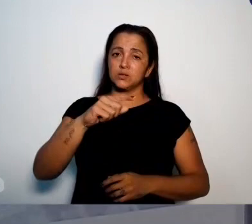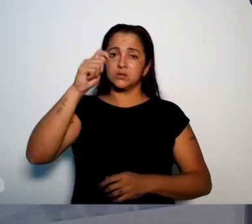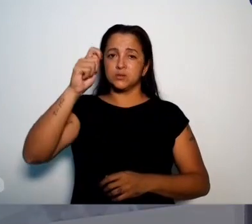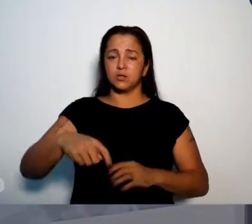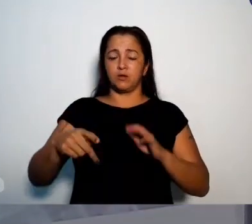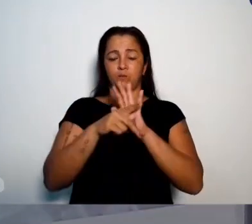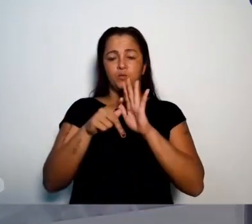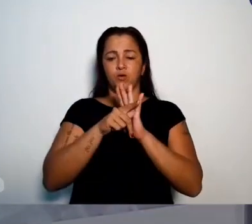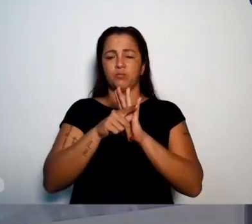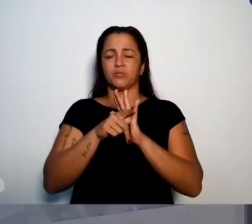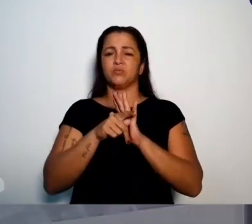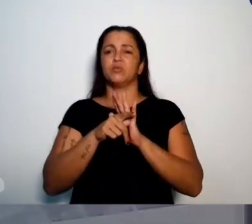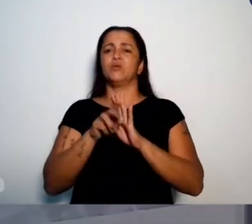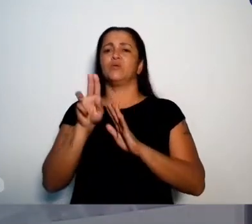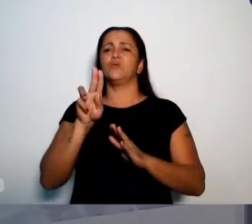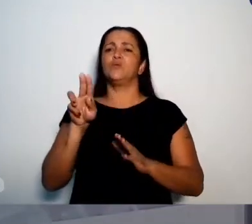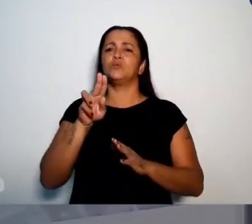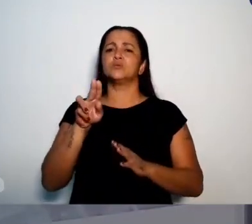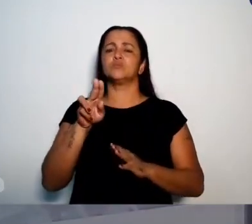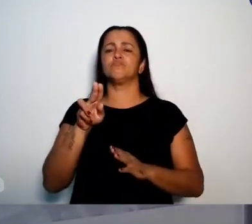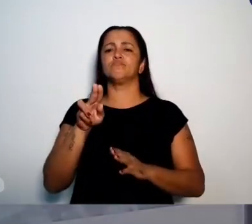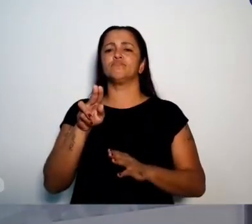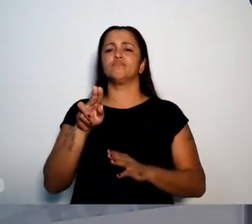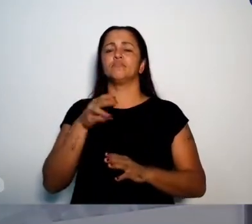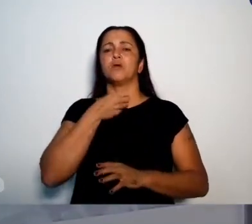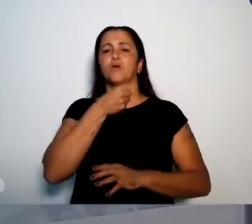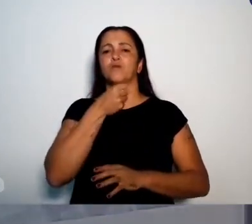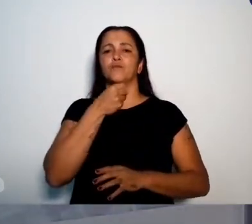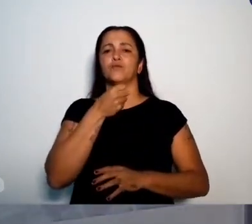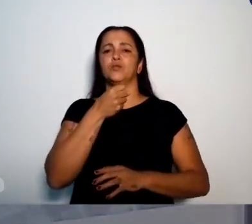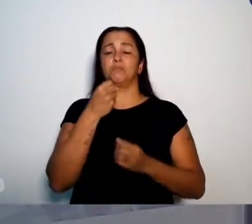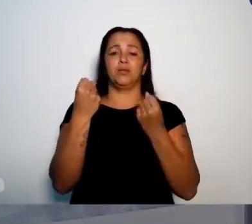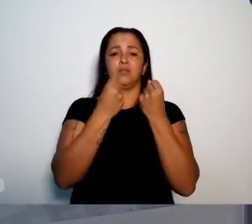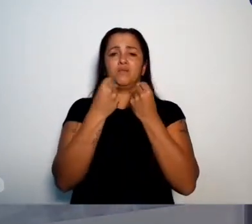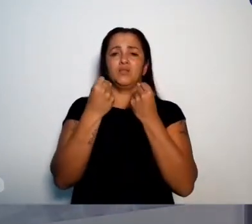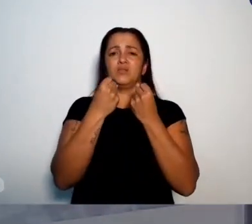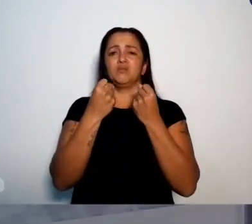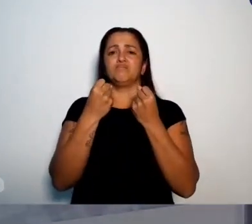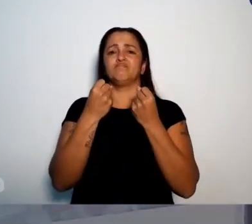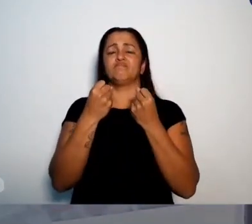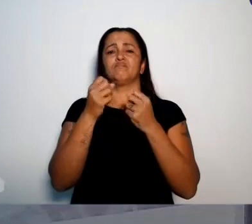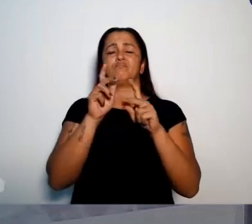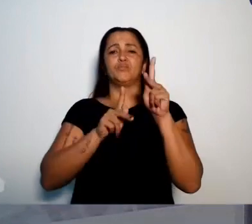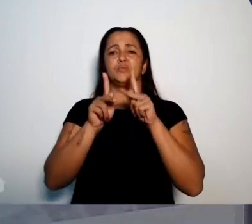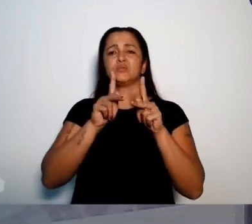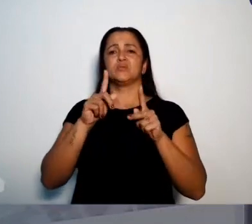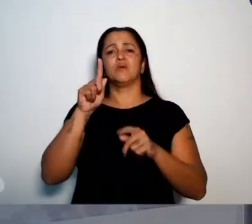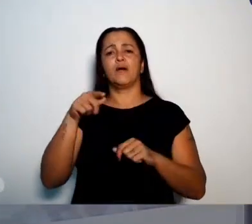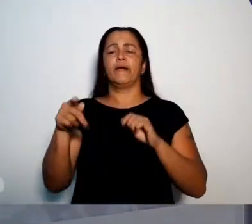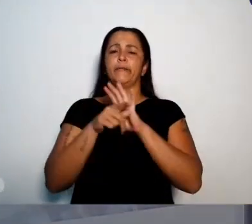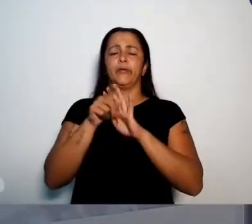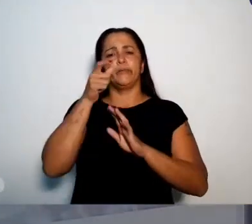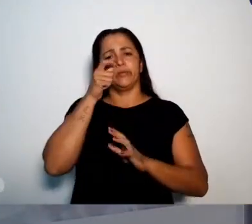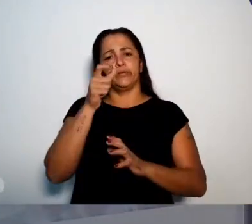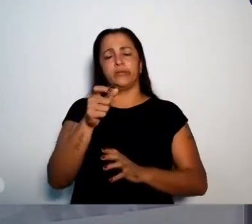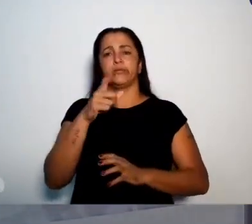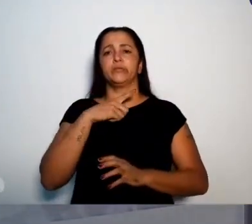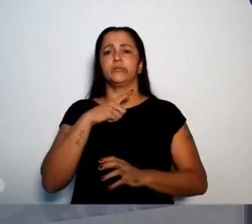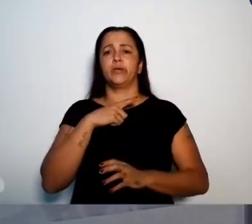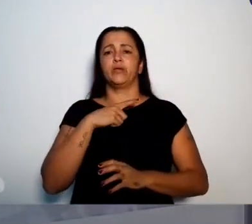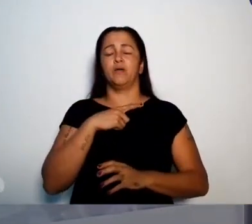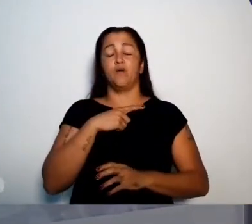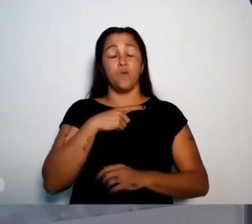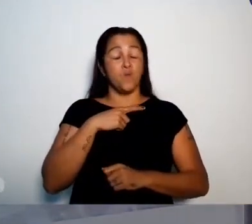microfone para defender a população no que é interesse também primordial dela, que é o preço absurdo do combustível, o preço do